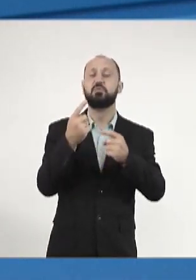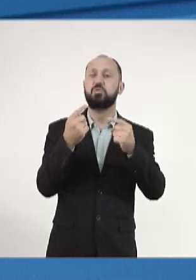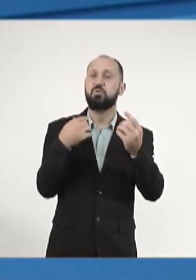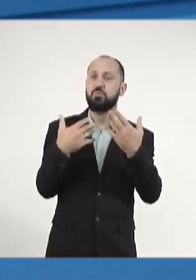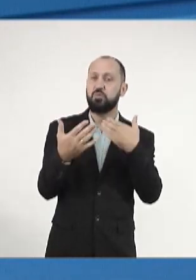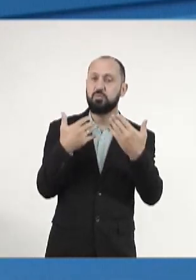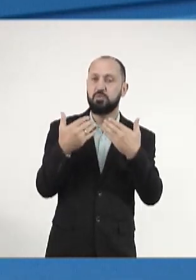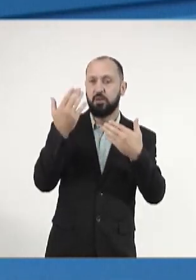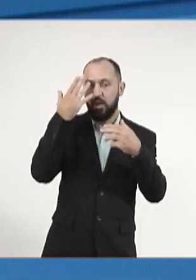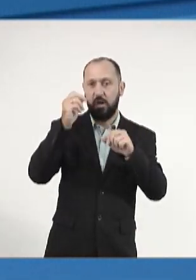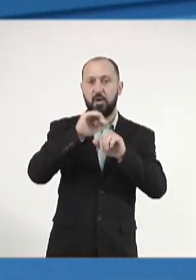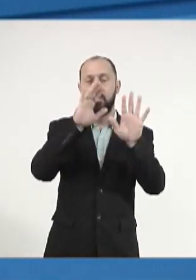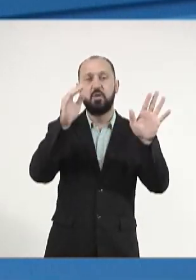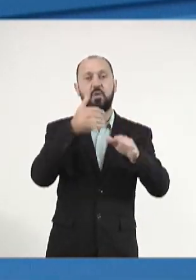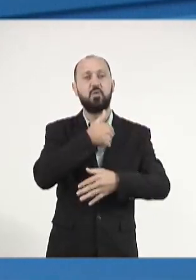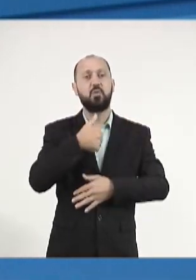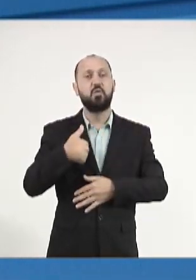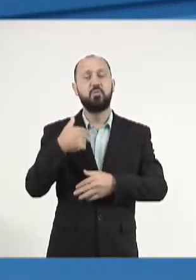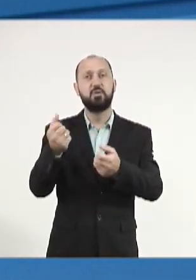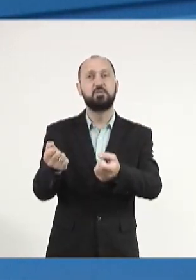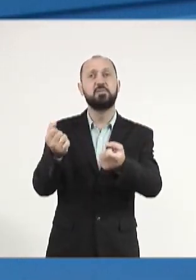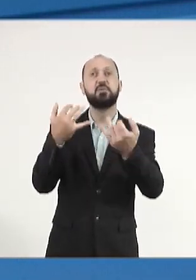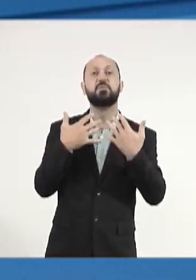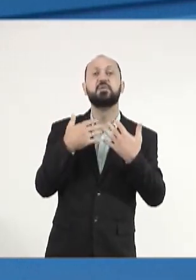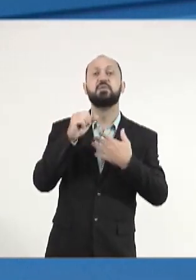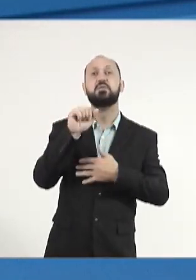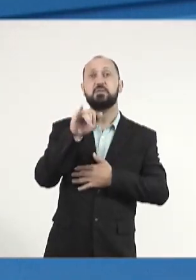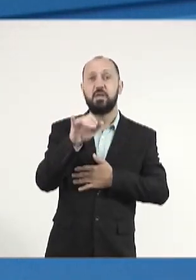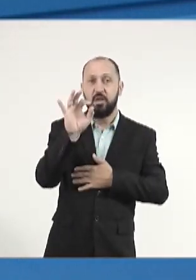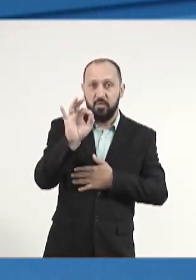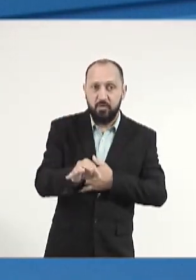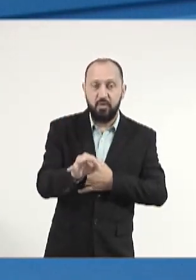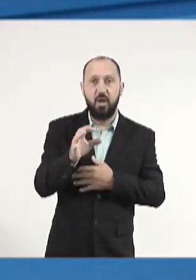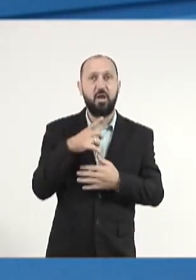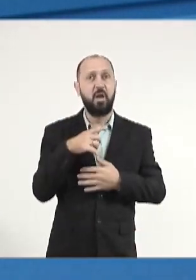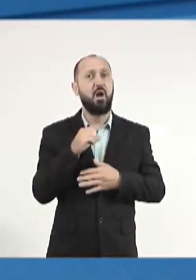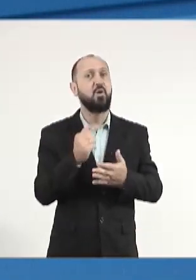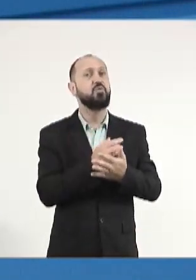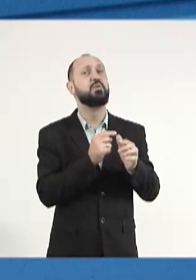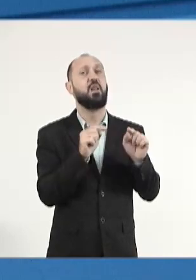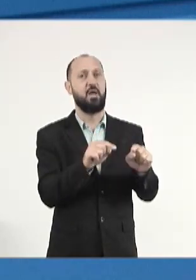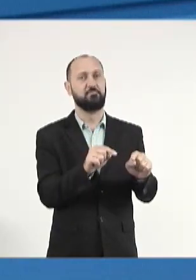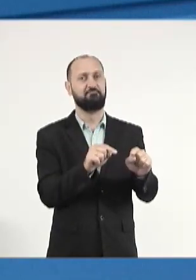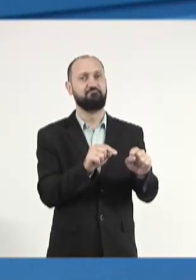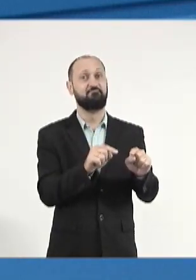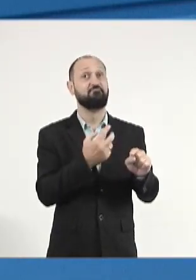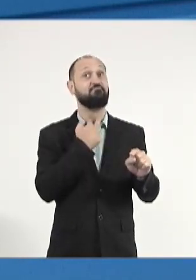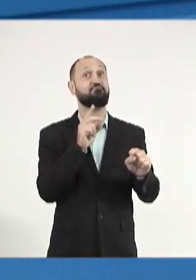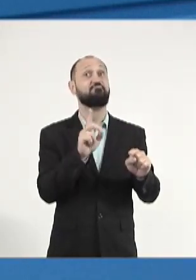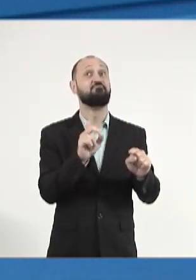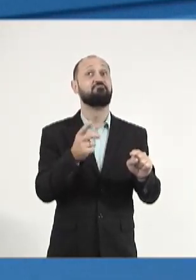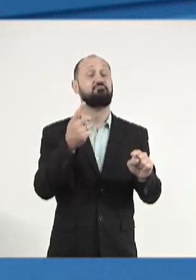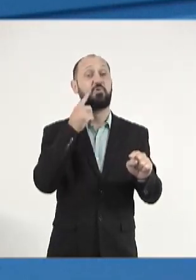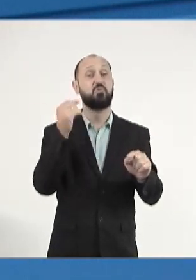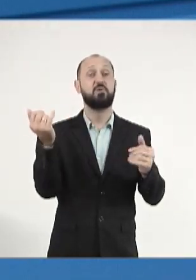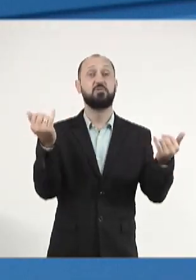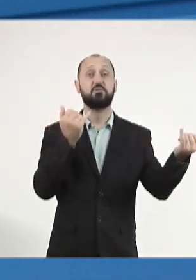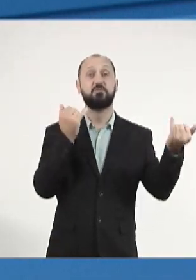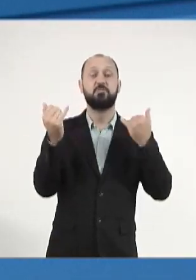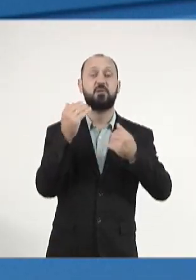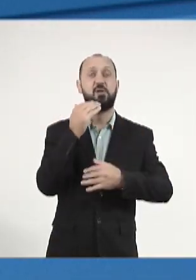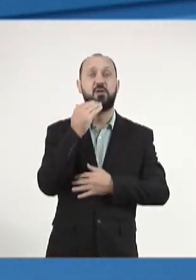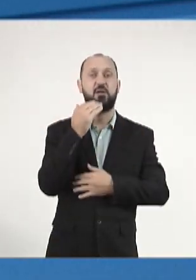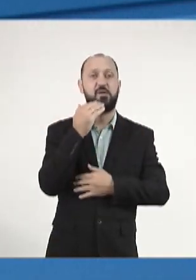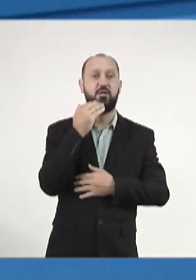debate, que a gente compreenda, que o governo realmente explique para a gente se é isso mesmo que está acontecendo, porque a gente não pode ficar com essas informações